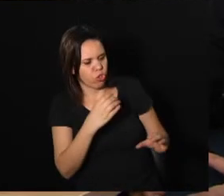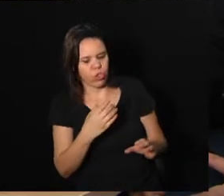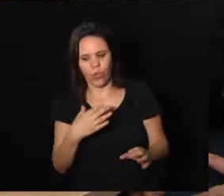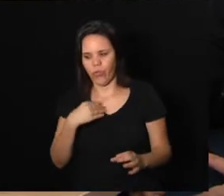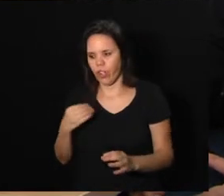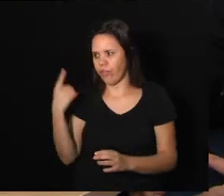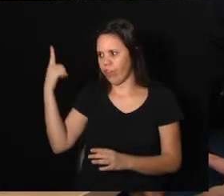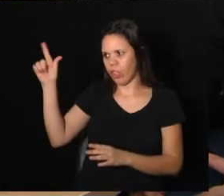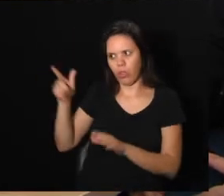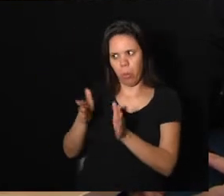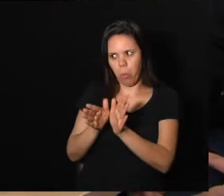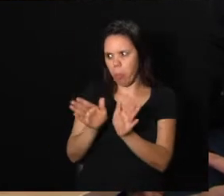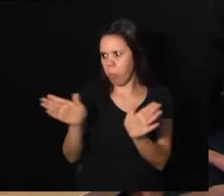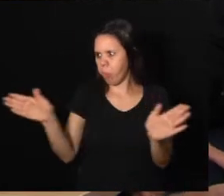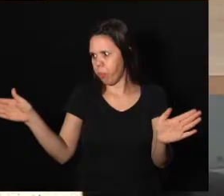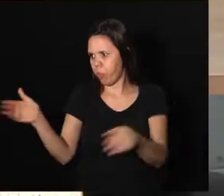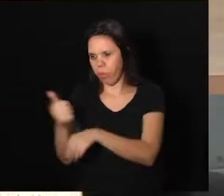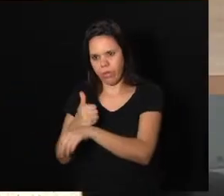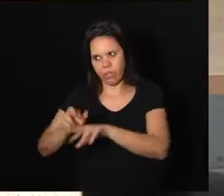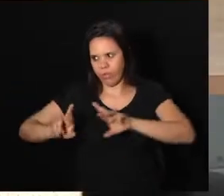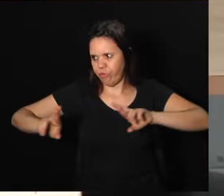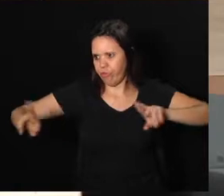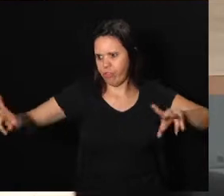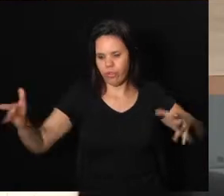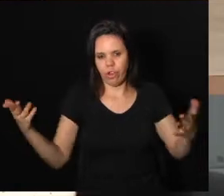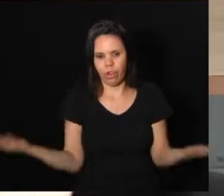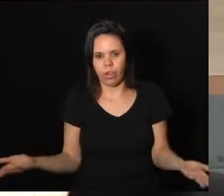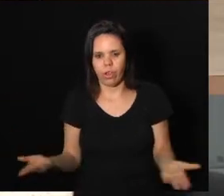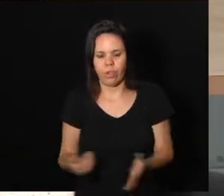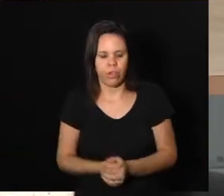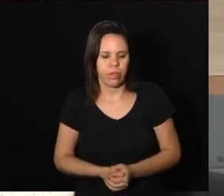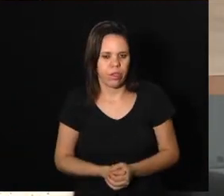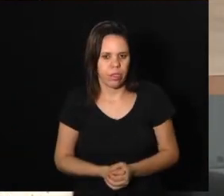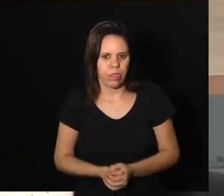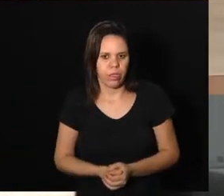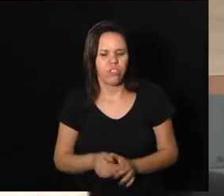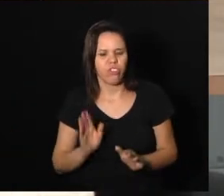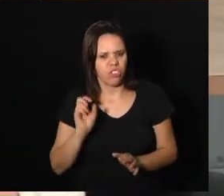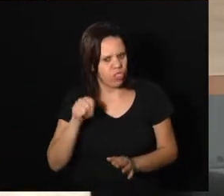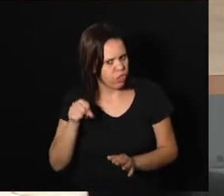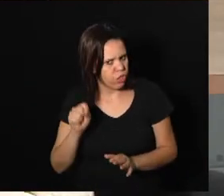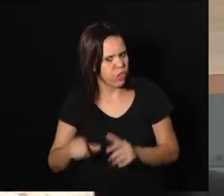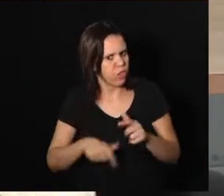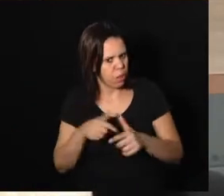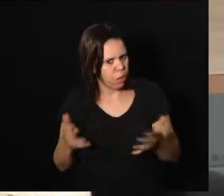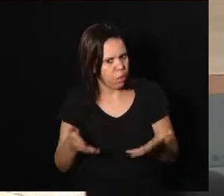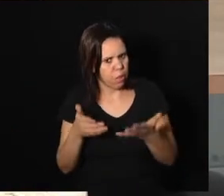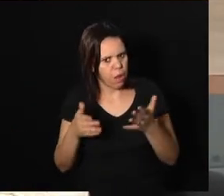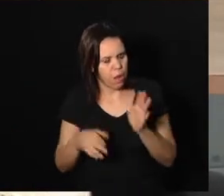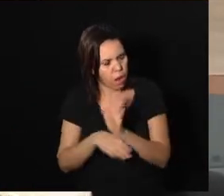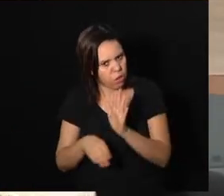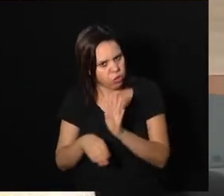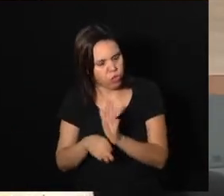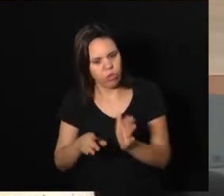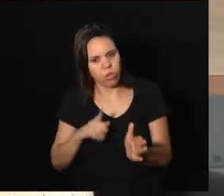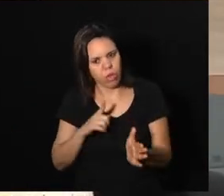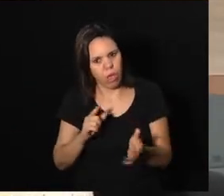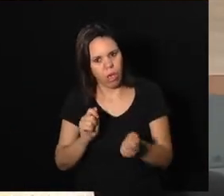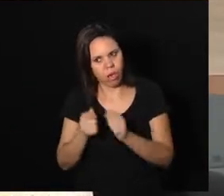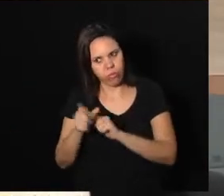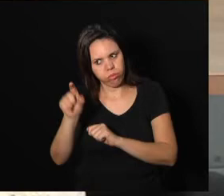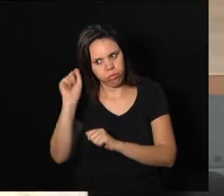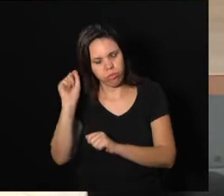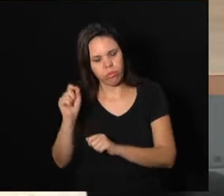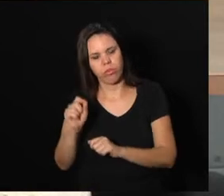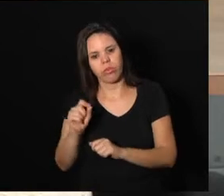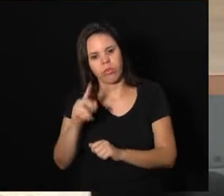caminho totalmente diferente, e aí? Nesses casos a gente trabalha assim com o aluno para ele ser apto a fazer a